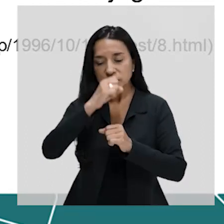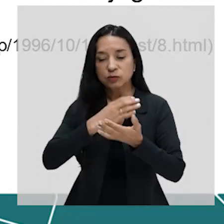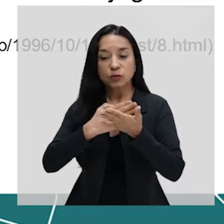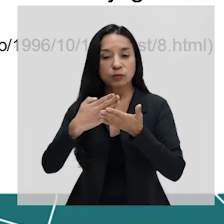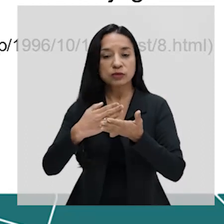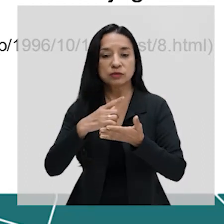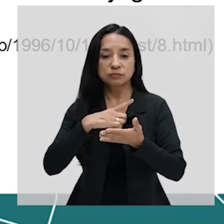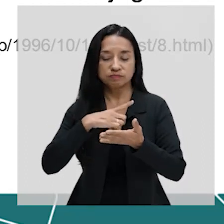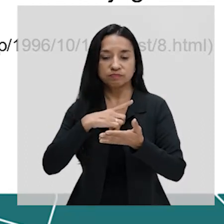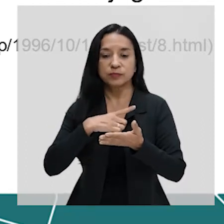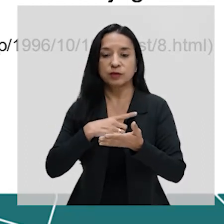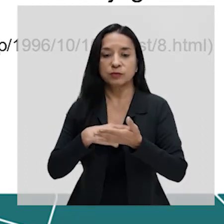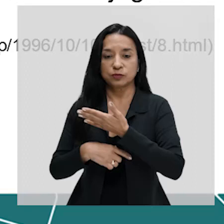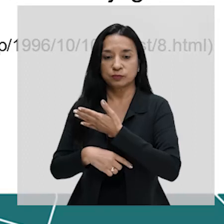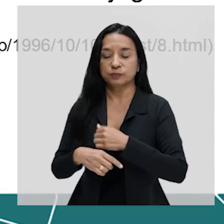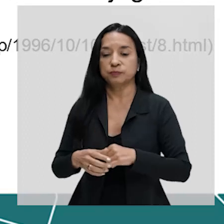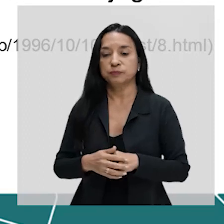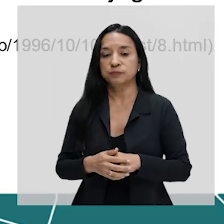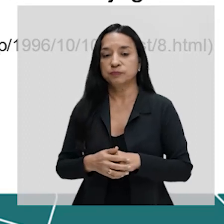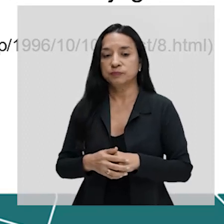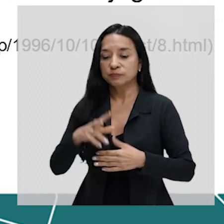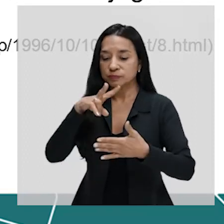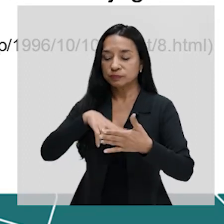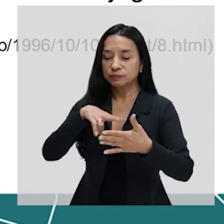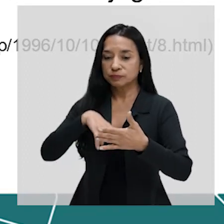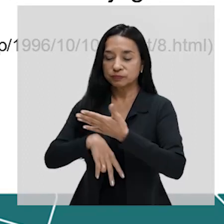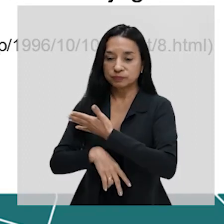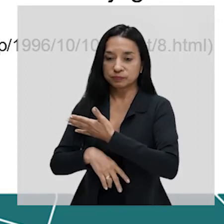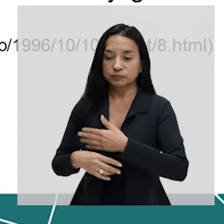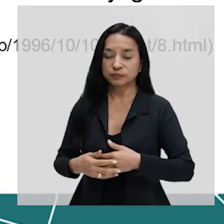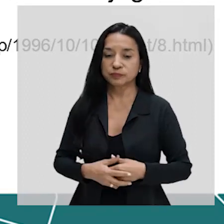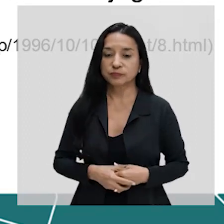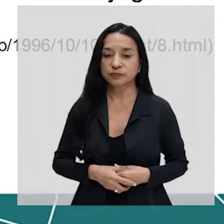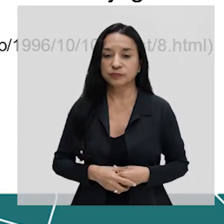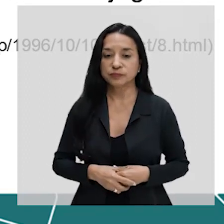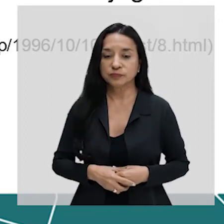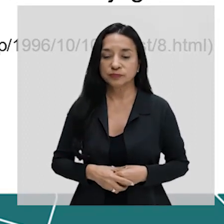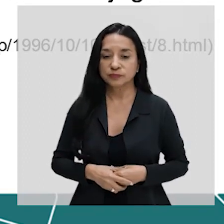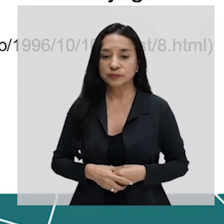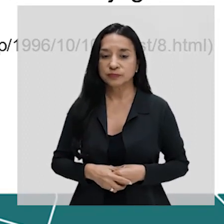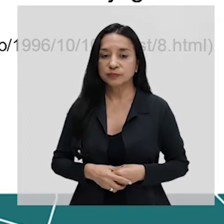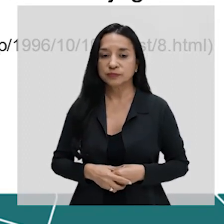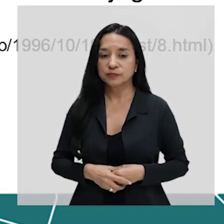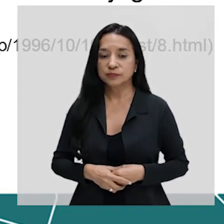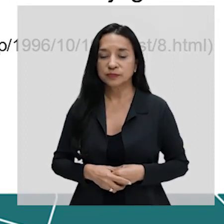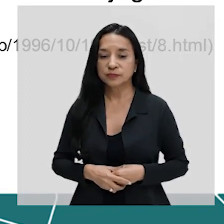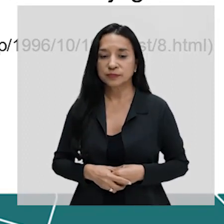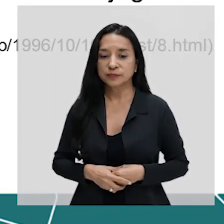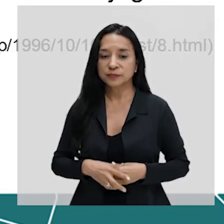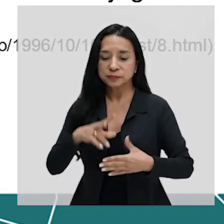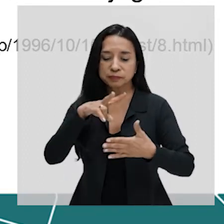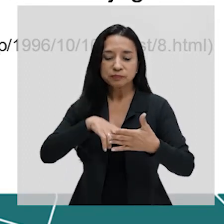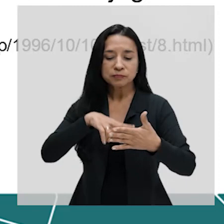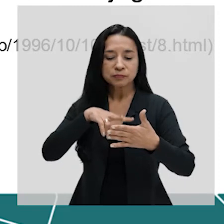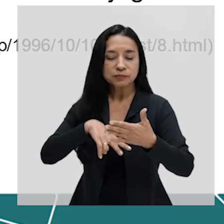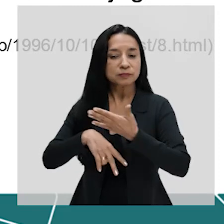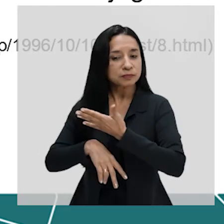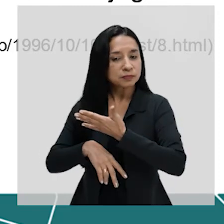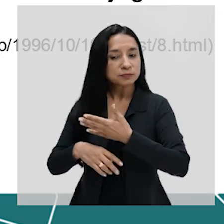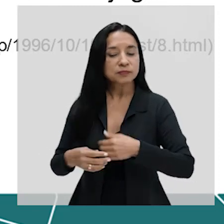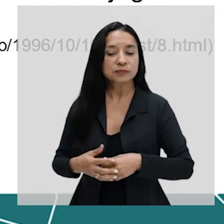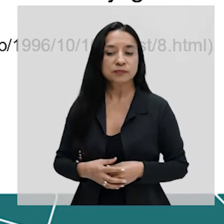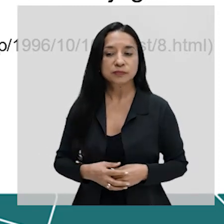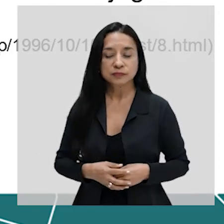olha só. Troque o verbo ou feche a boca. Nossa, vamos ler? Rita Lee cantava